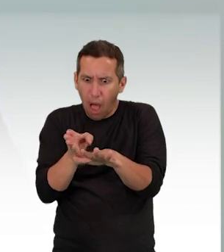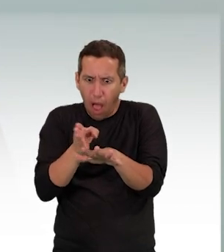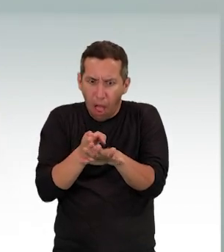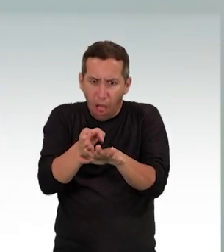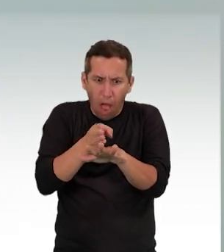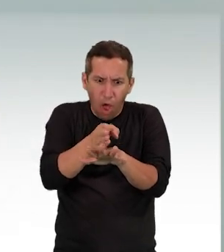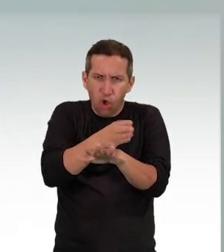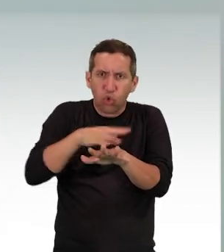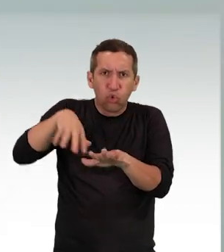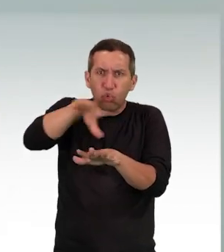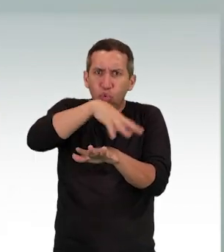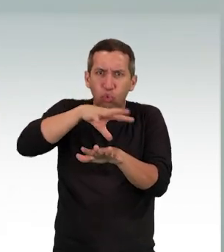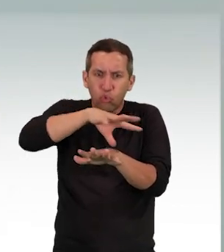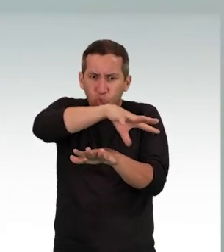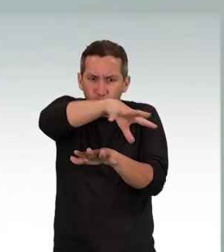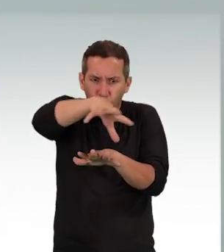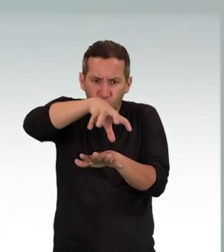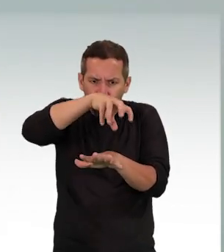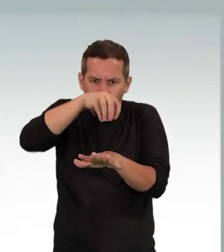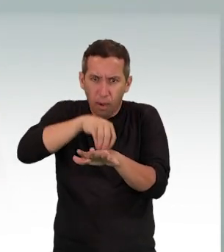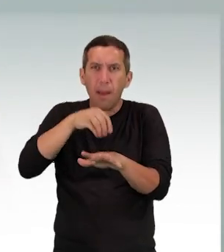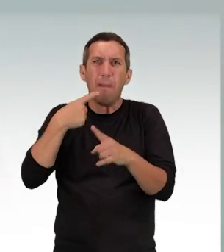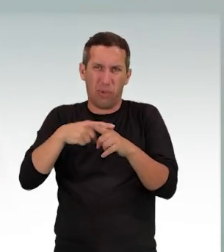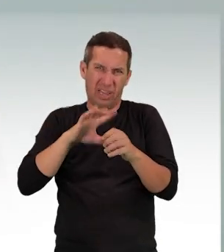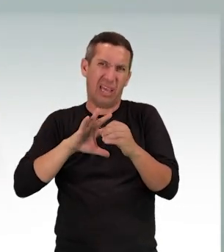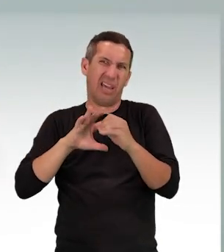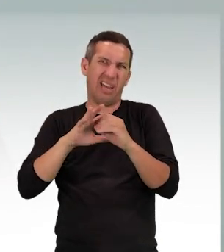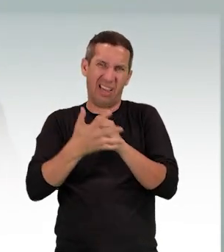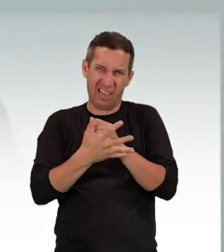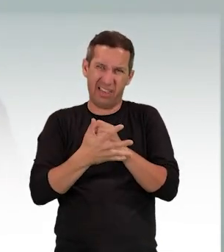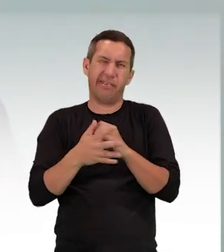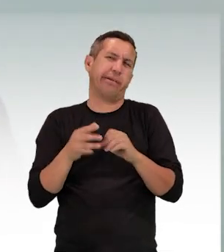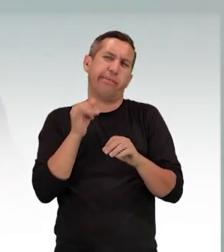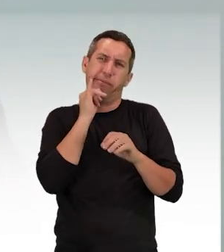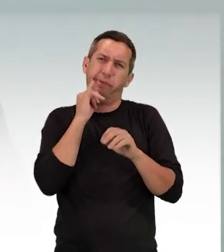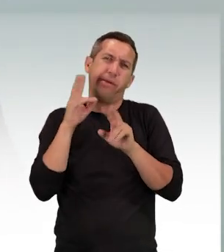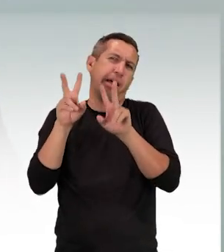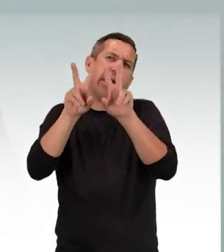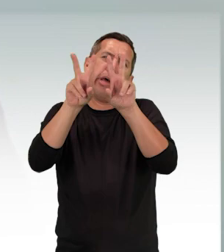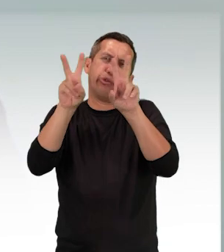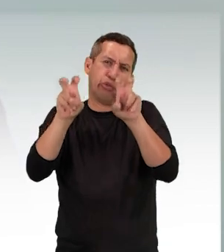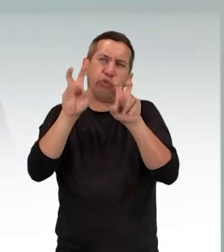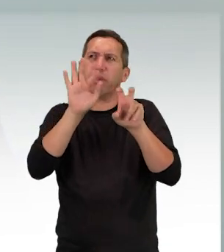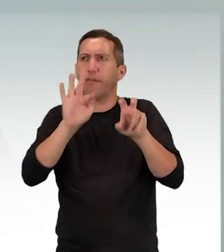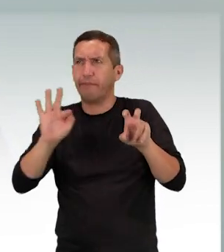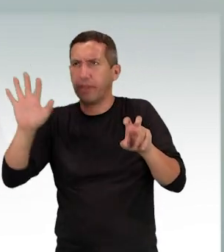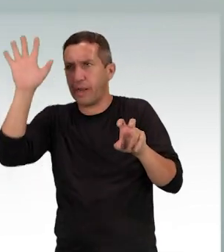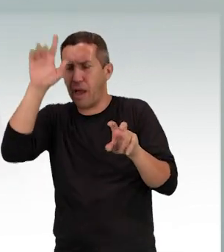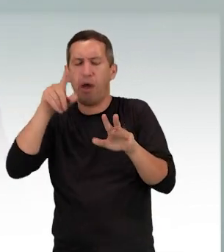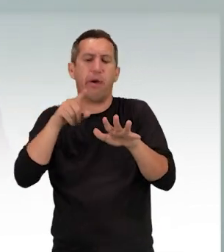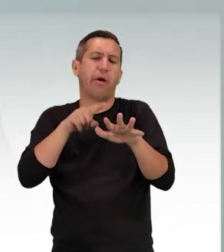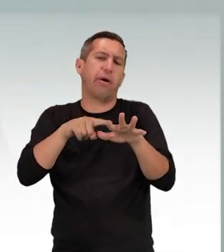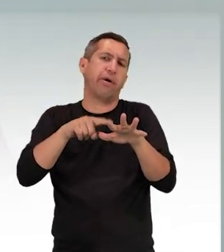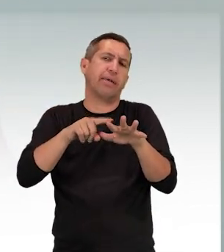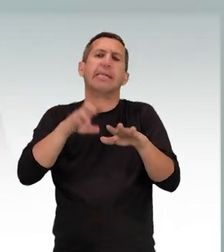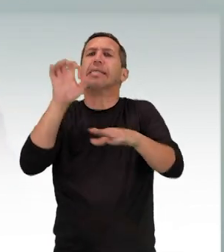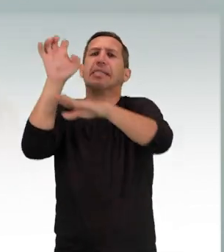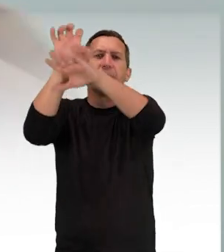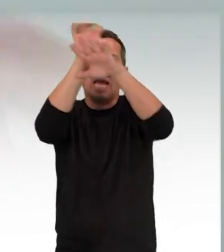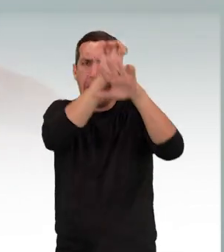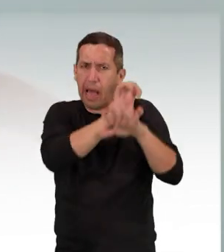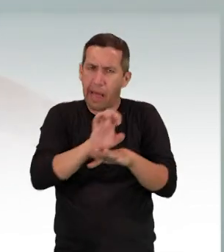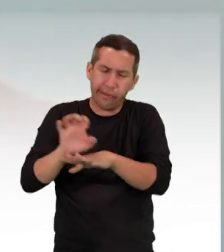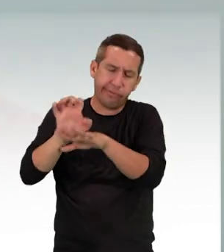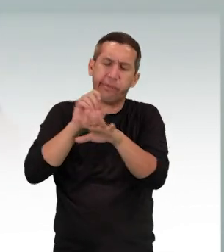de todos os ramos, uma vez que a pandemia tinha impactos em assuntos da competência do Ministério Público Federal, em assuntos